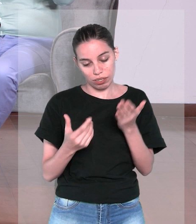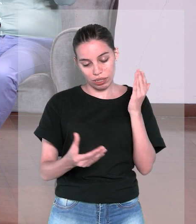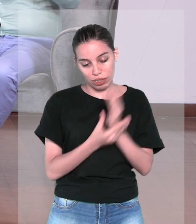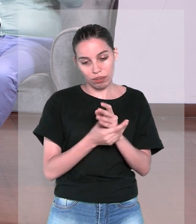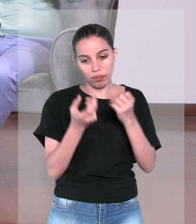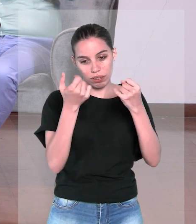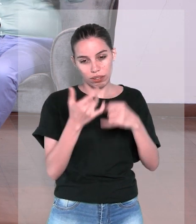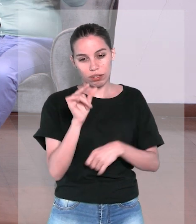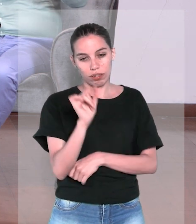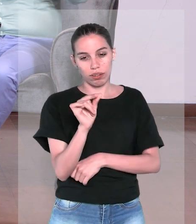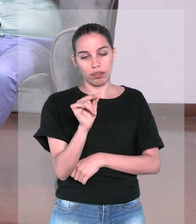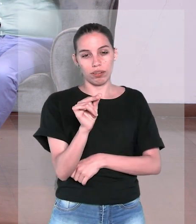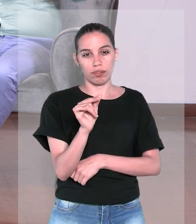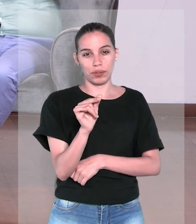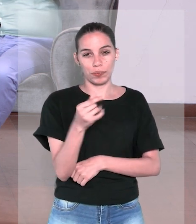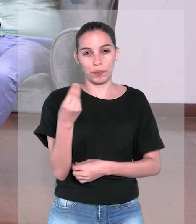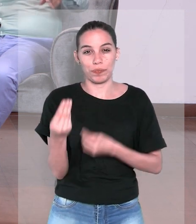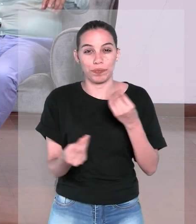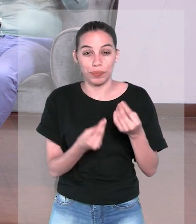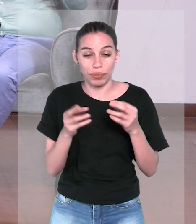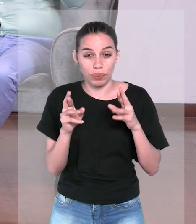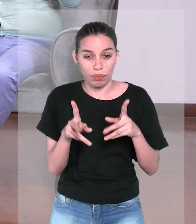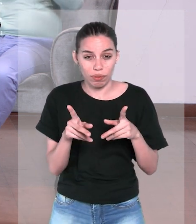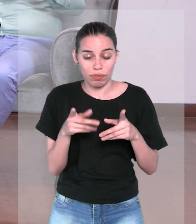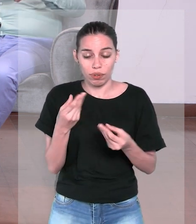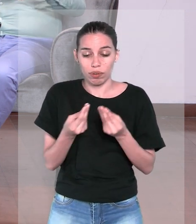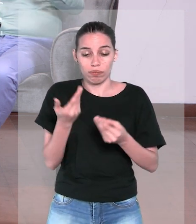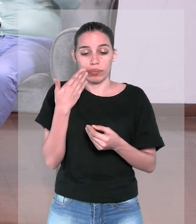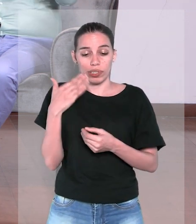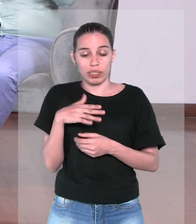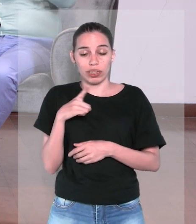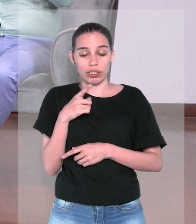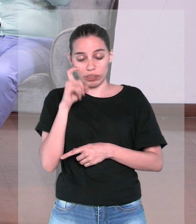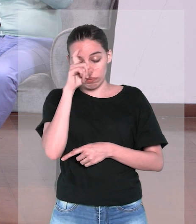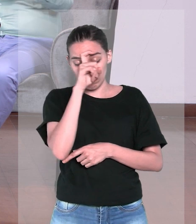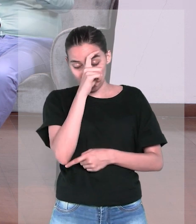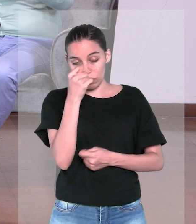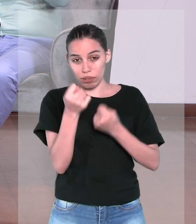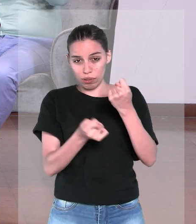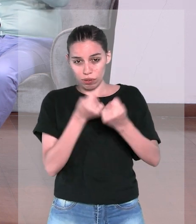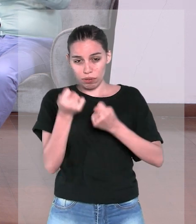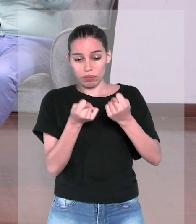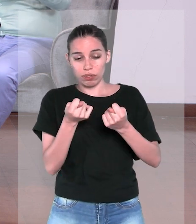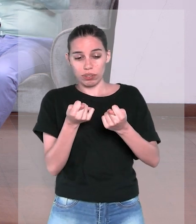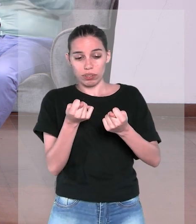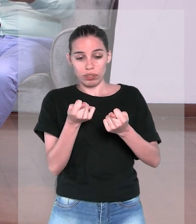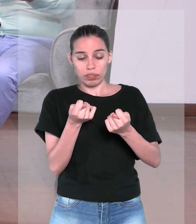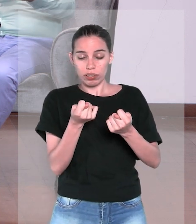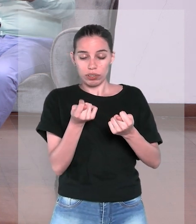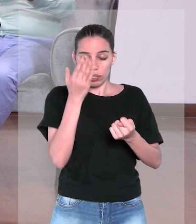seja, pessoas que vivem dentro dos quartos. No Japão, você tem esse fenômeno já descrito